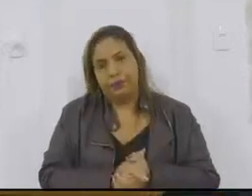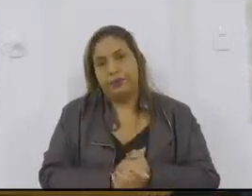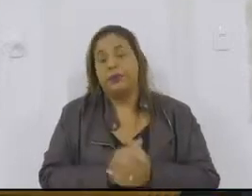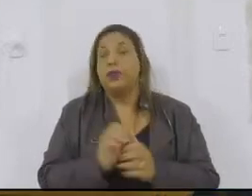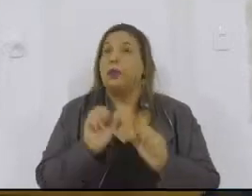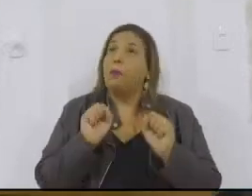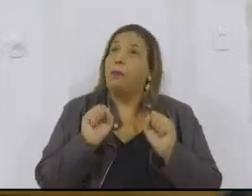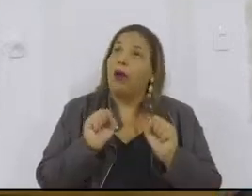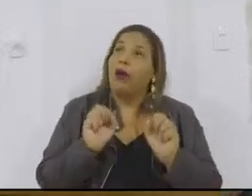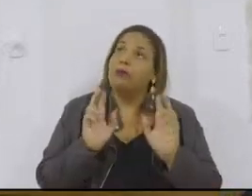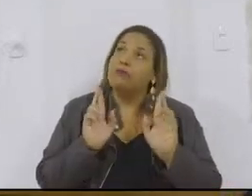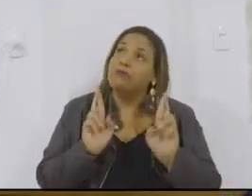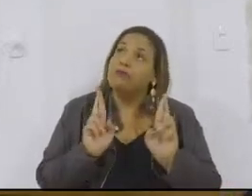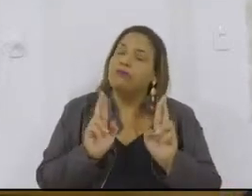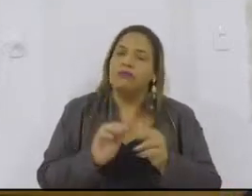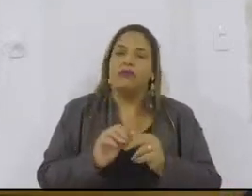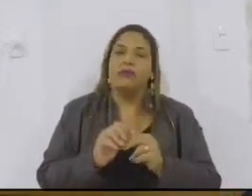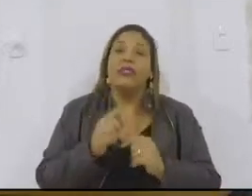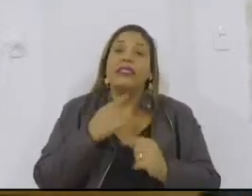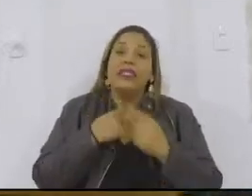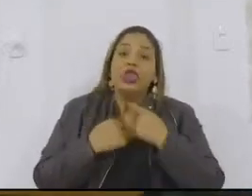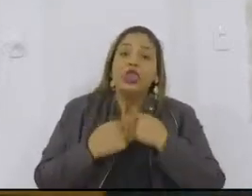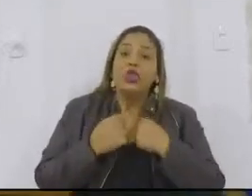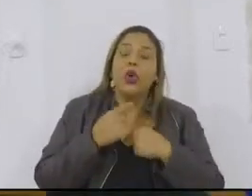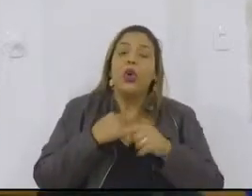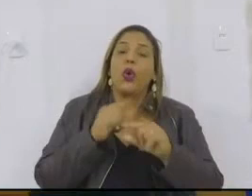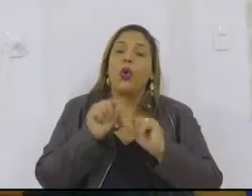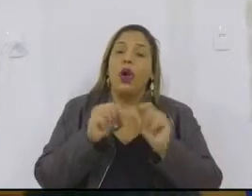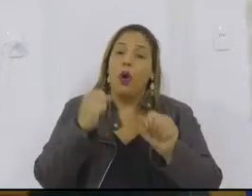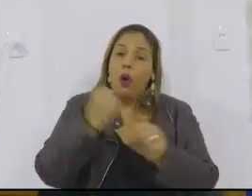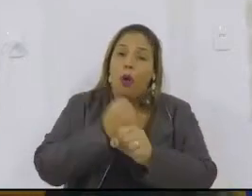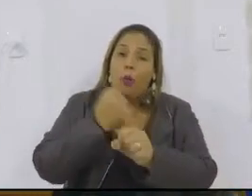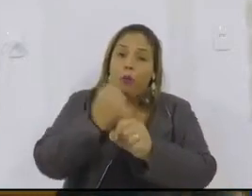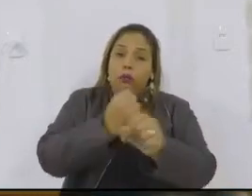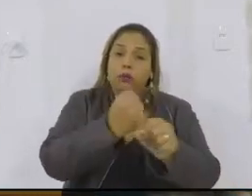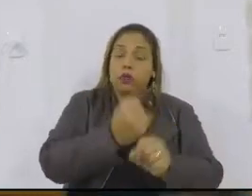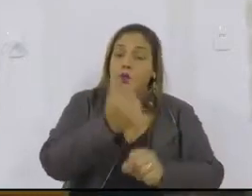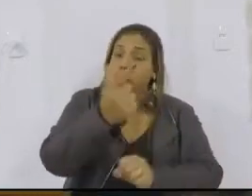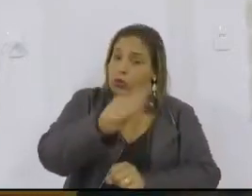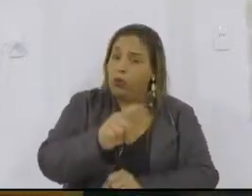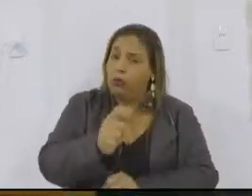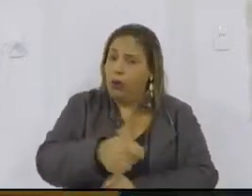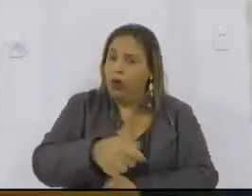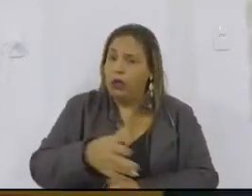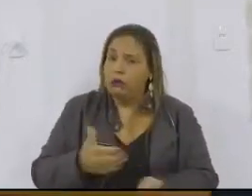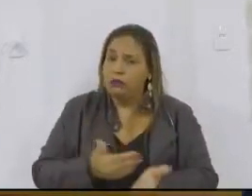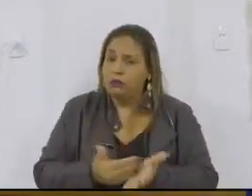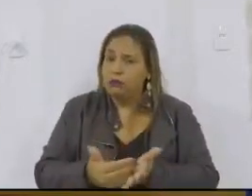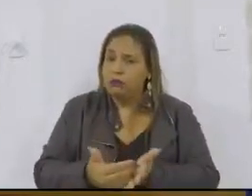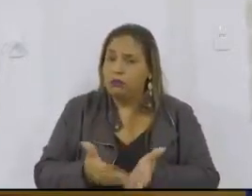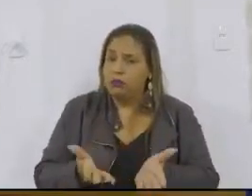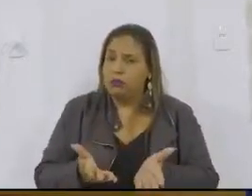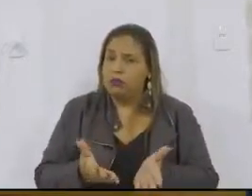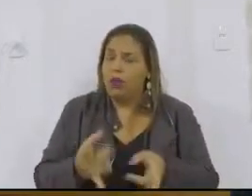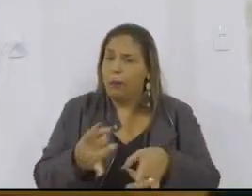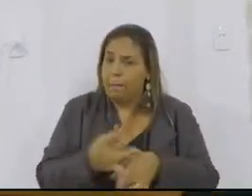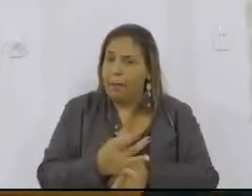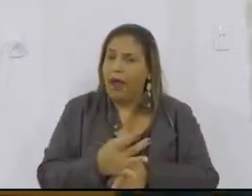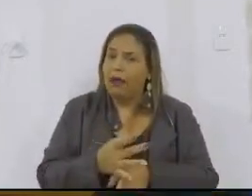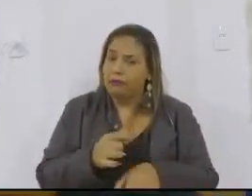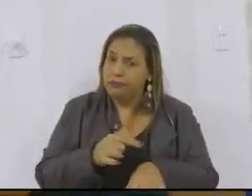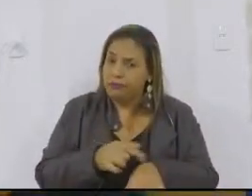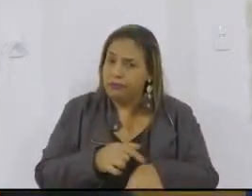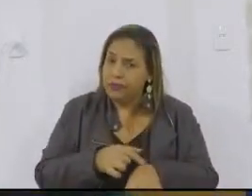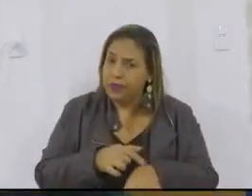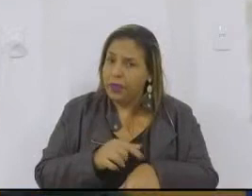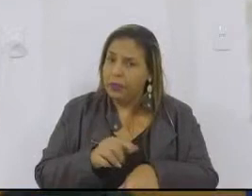espero ansiosamente que essa obra se reinicie e seja concluída para ser entregue